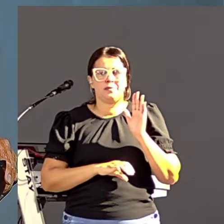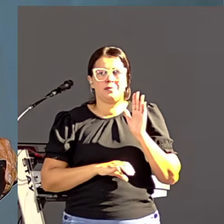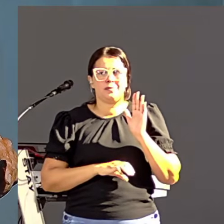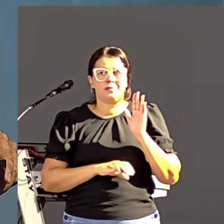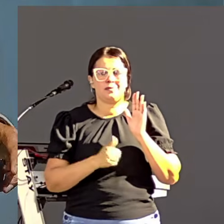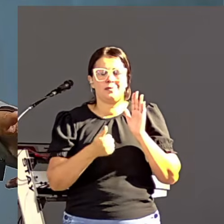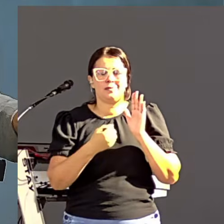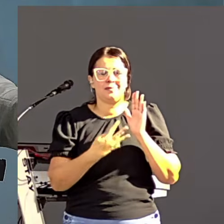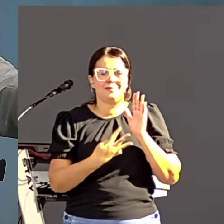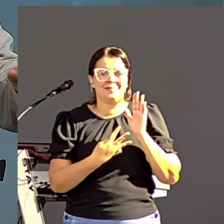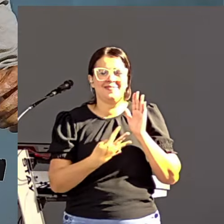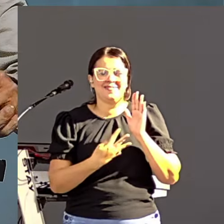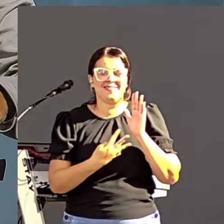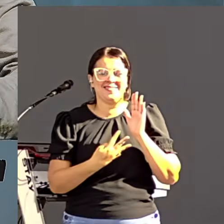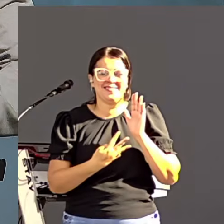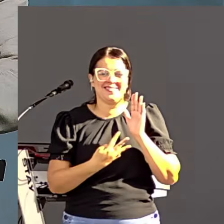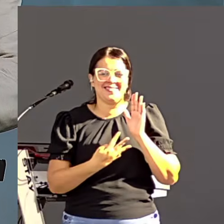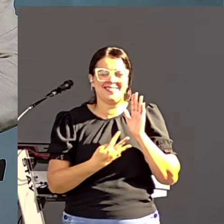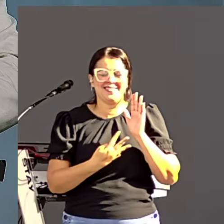14,